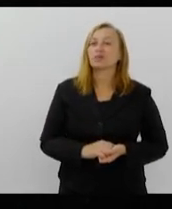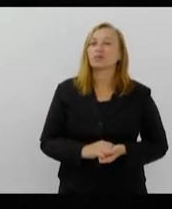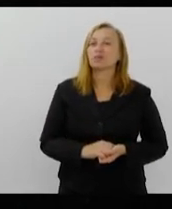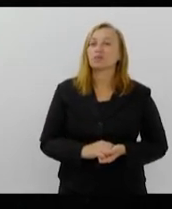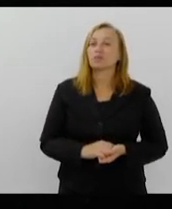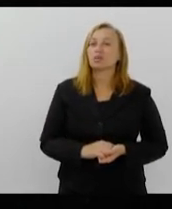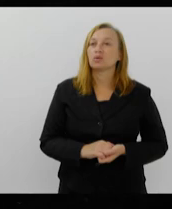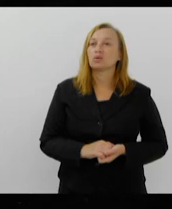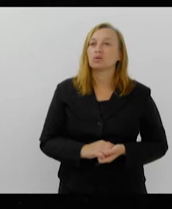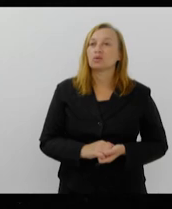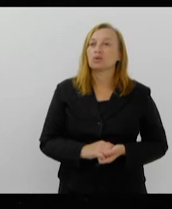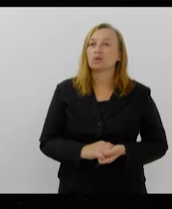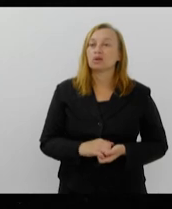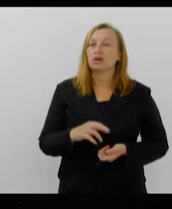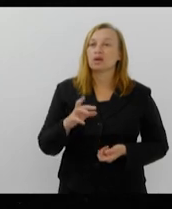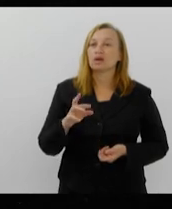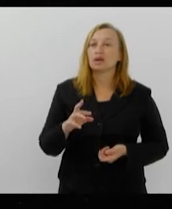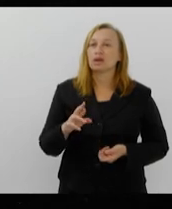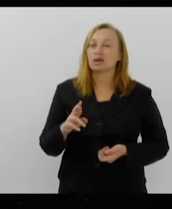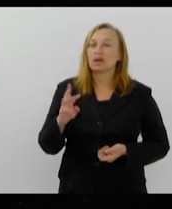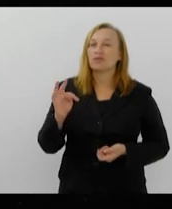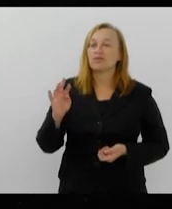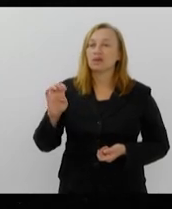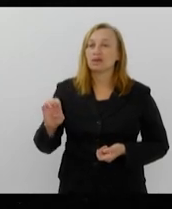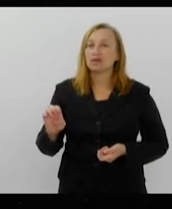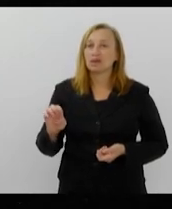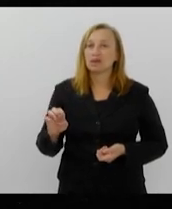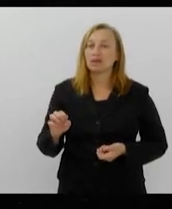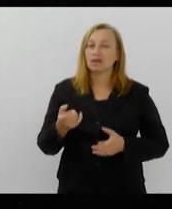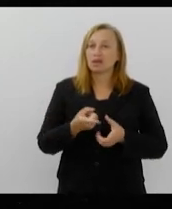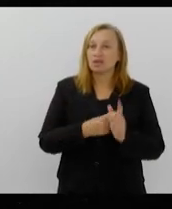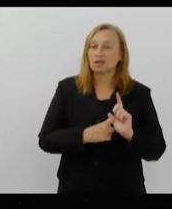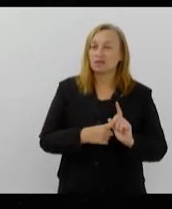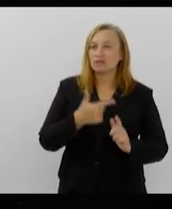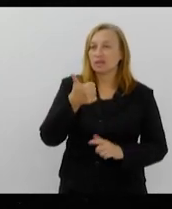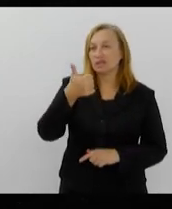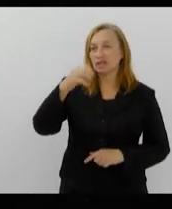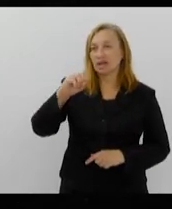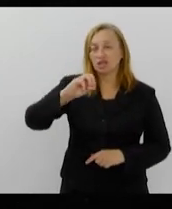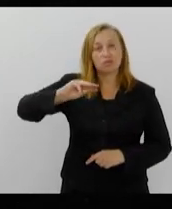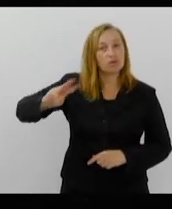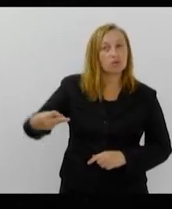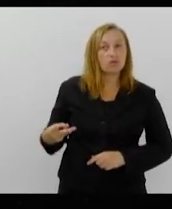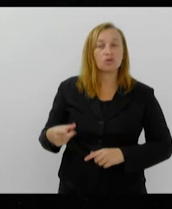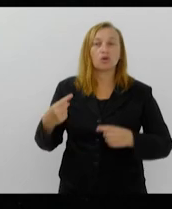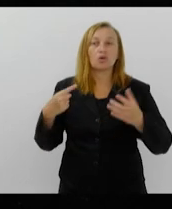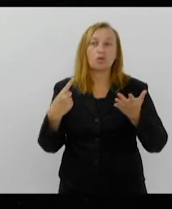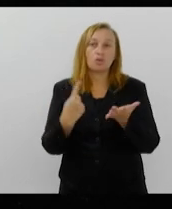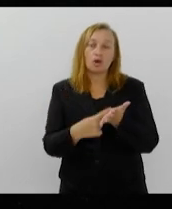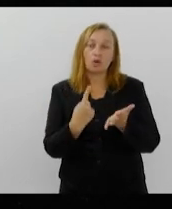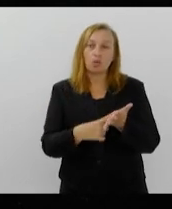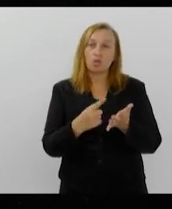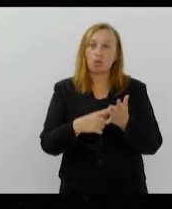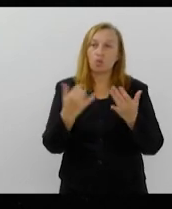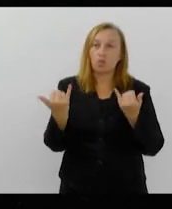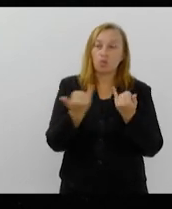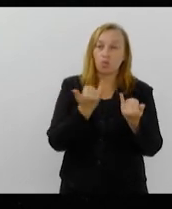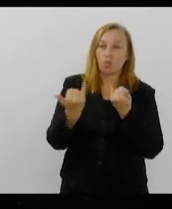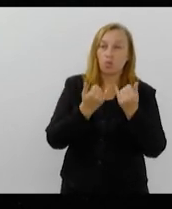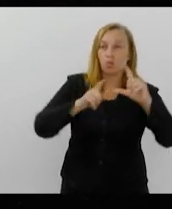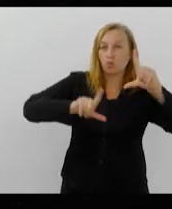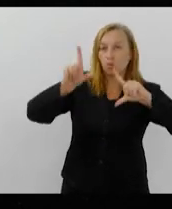A Refit, por exemplo, nos deve 10 bilhões. Há aí um acordo que os jornais noticiaram no mês